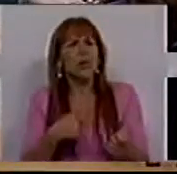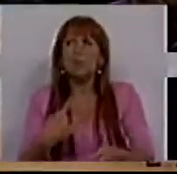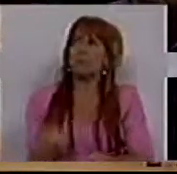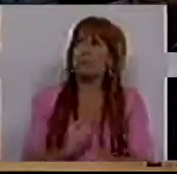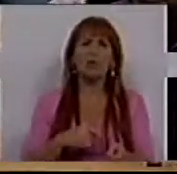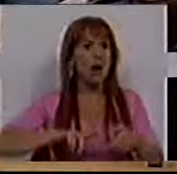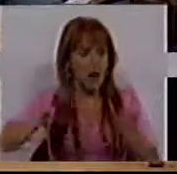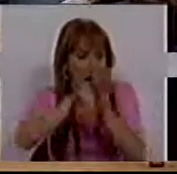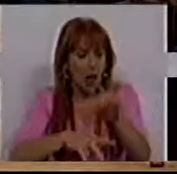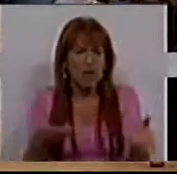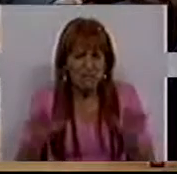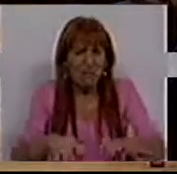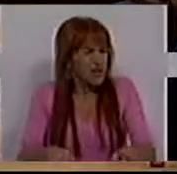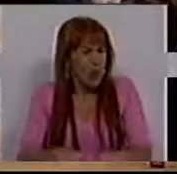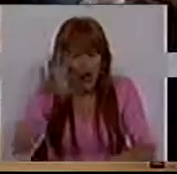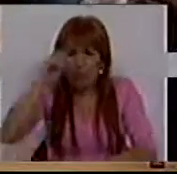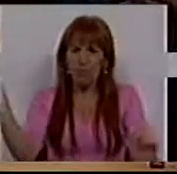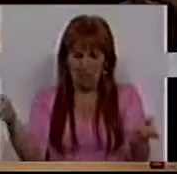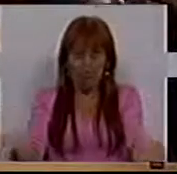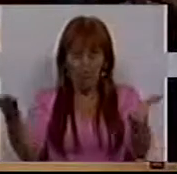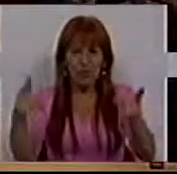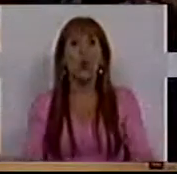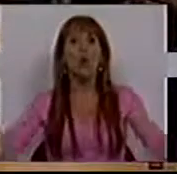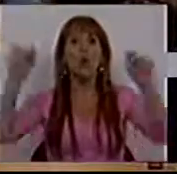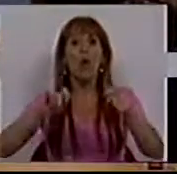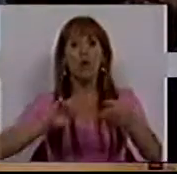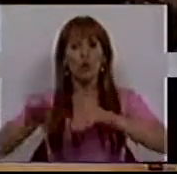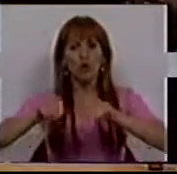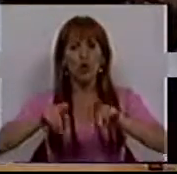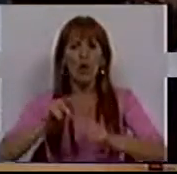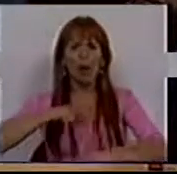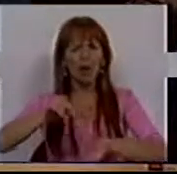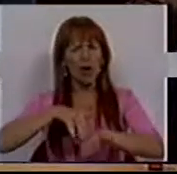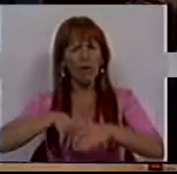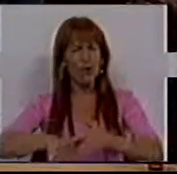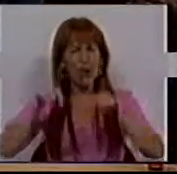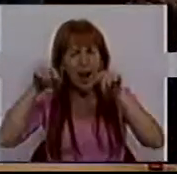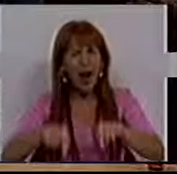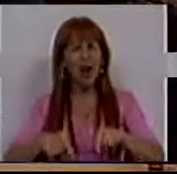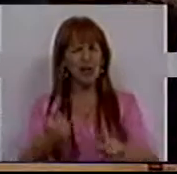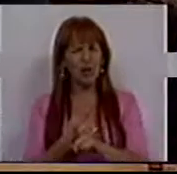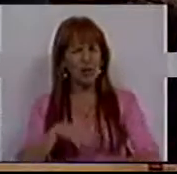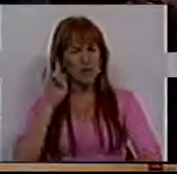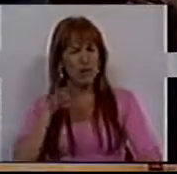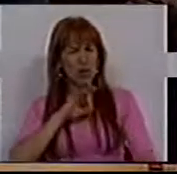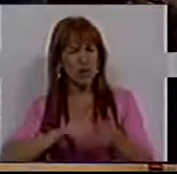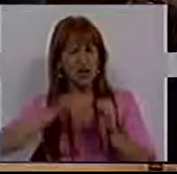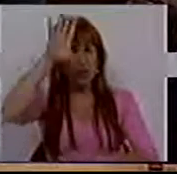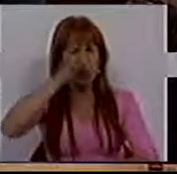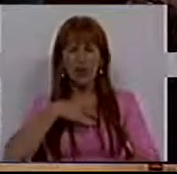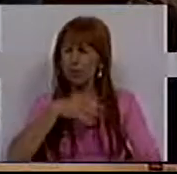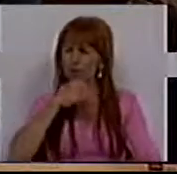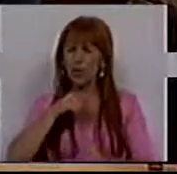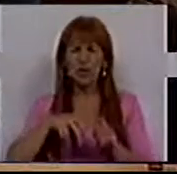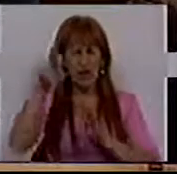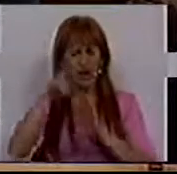tenhamos que regularizar. Não existe. É o Estado a promover um novo tipo de jogo em Portugal. E esta é a questão de fundo, Sr. Secretário de Estado. Falamos